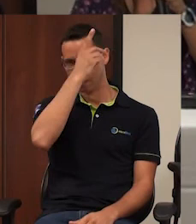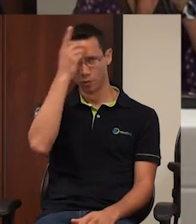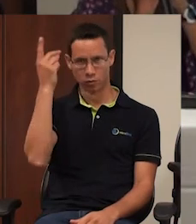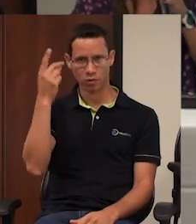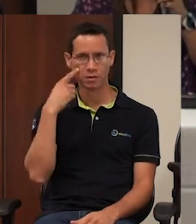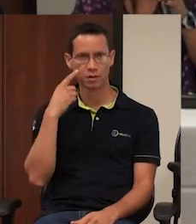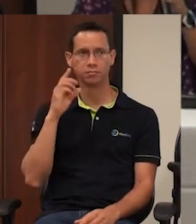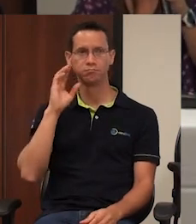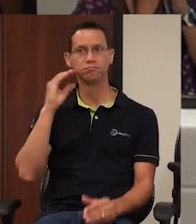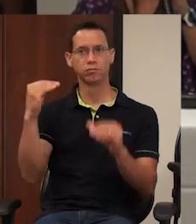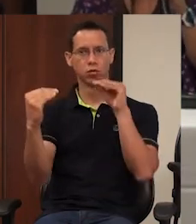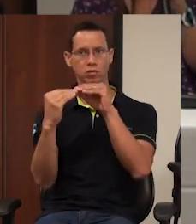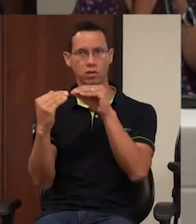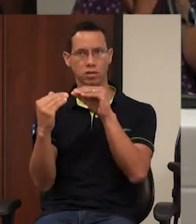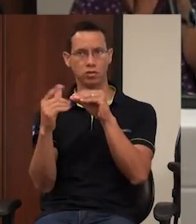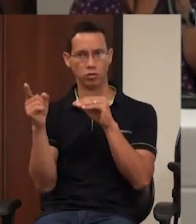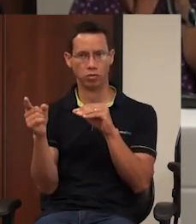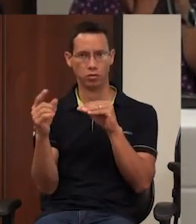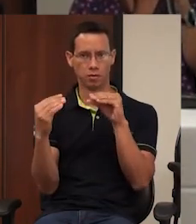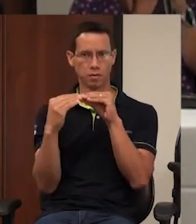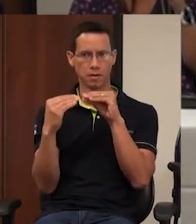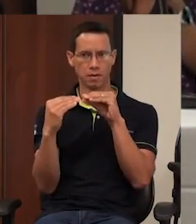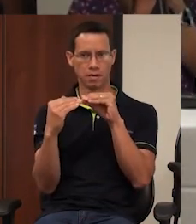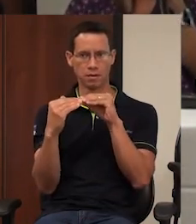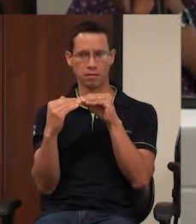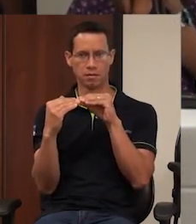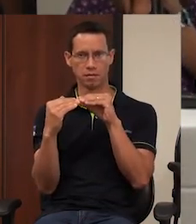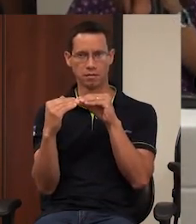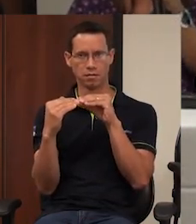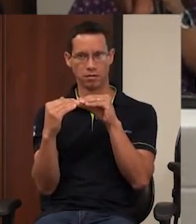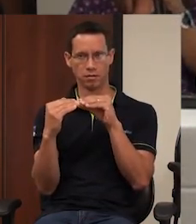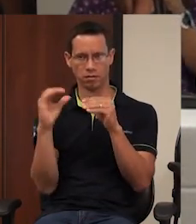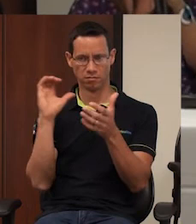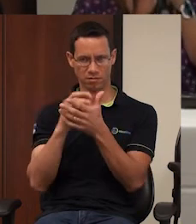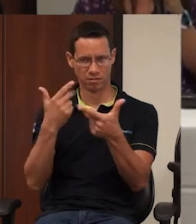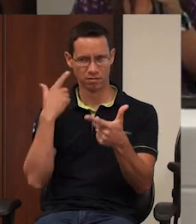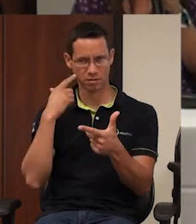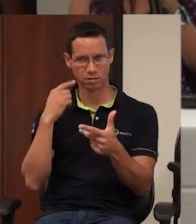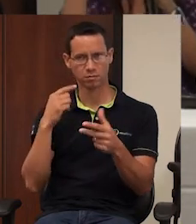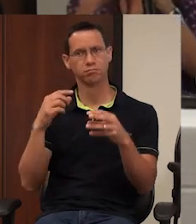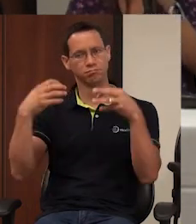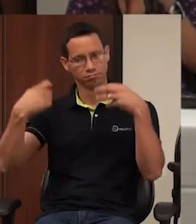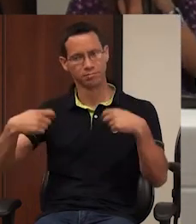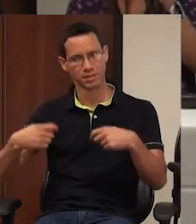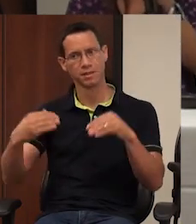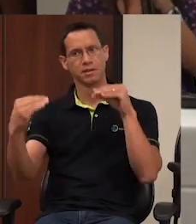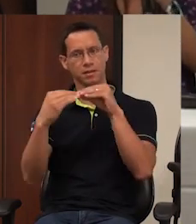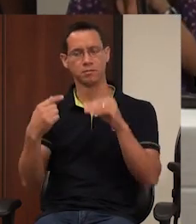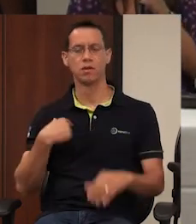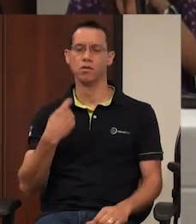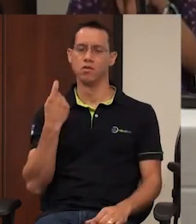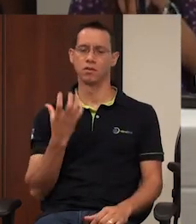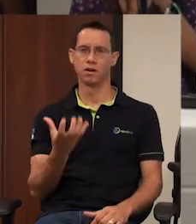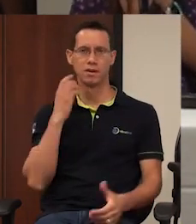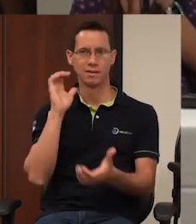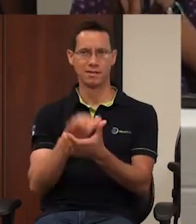tá consentindo, porque para esse ato é fundamental o consentimento. O consentimento é, eu quero